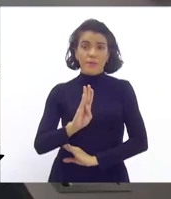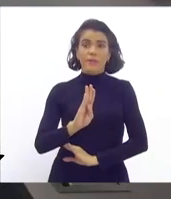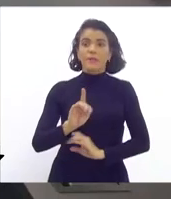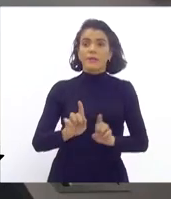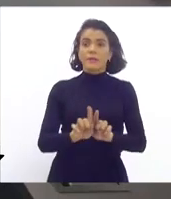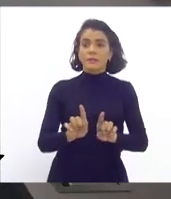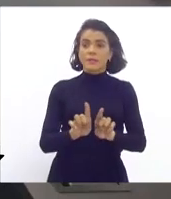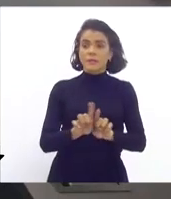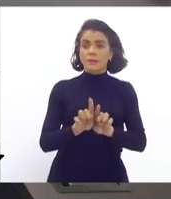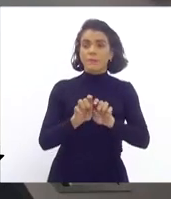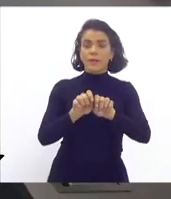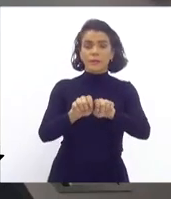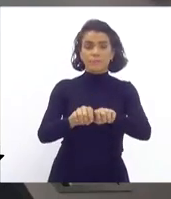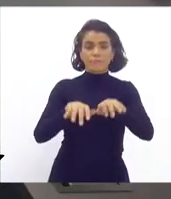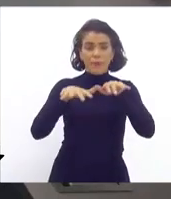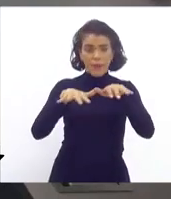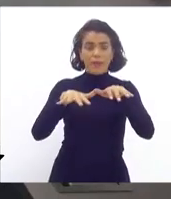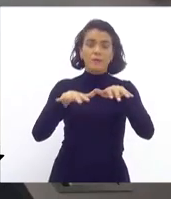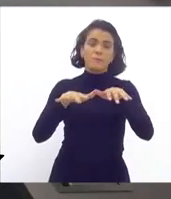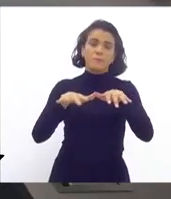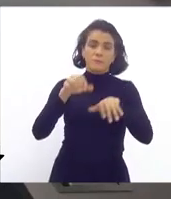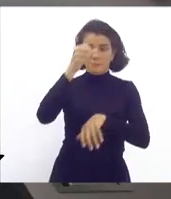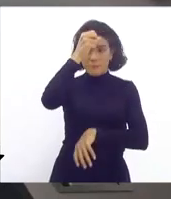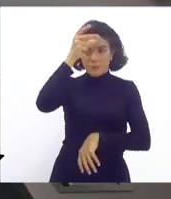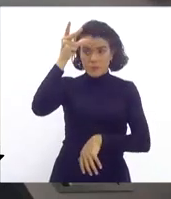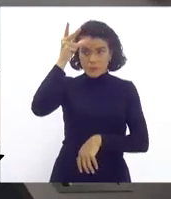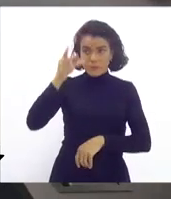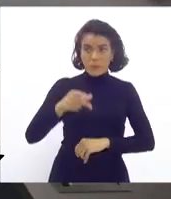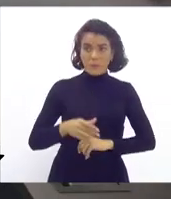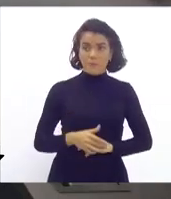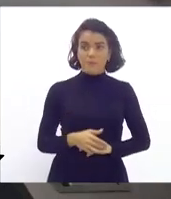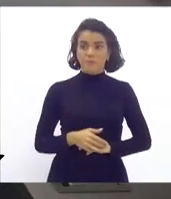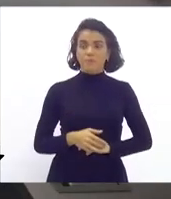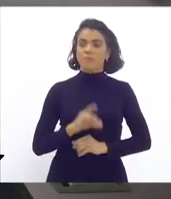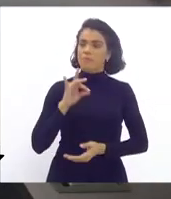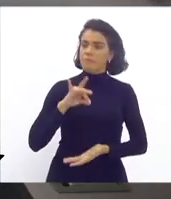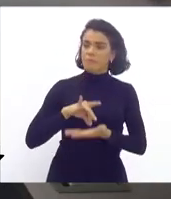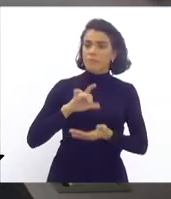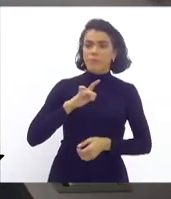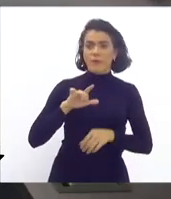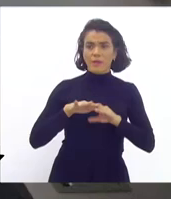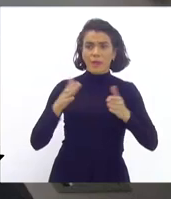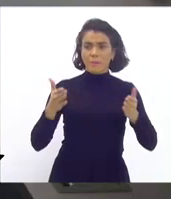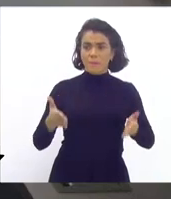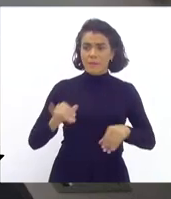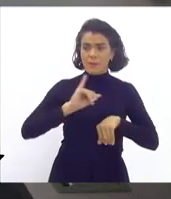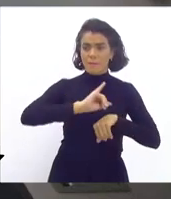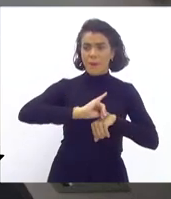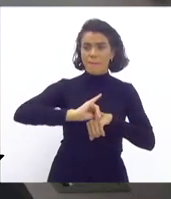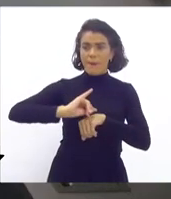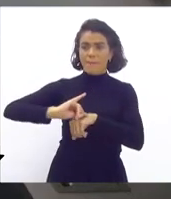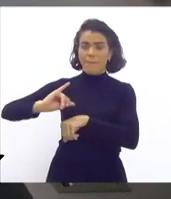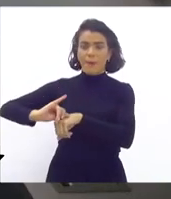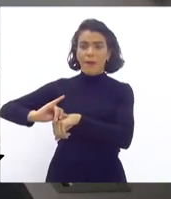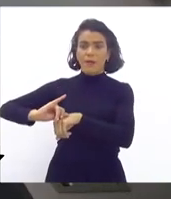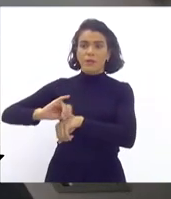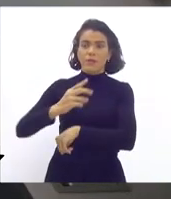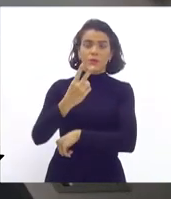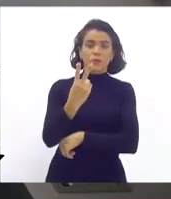câmaras municipais mas o fato é que nós temos sobre a mesa aqui dois